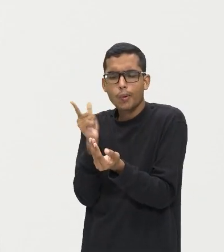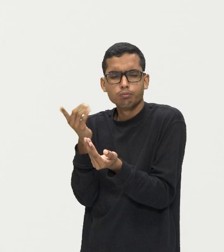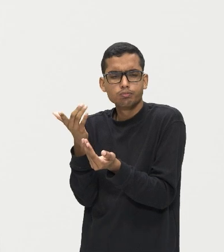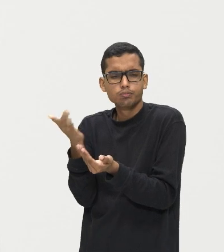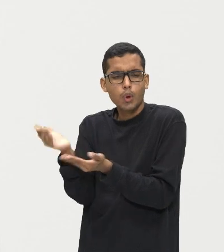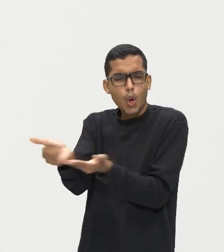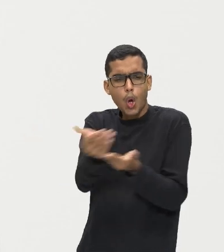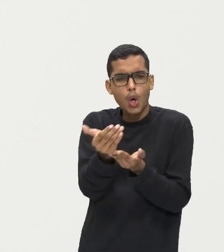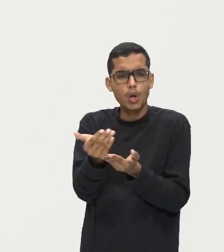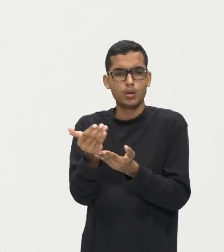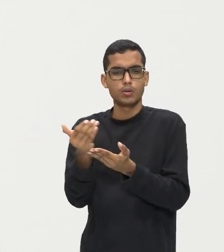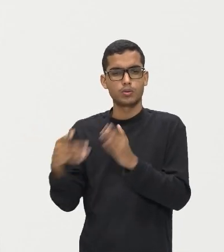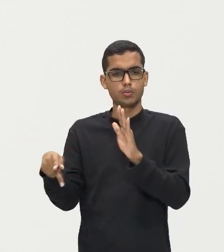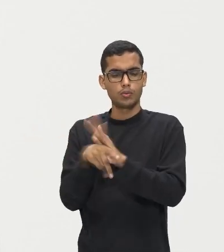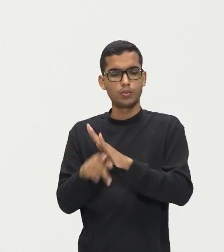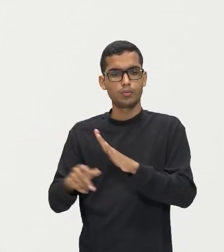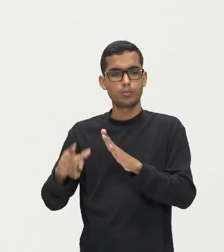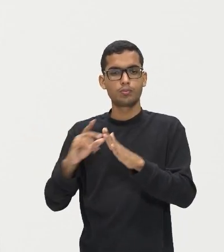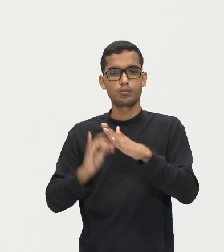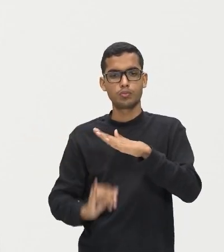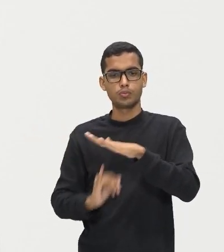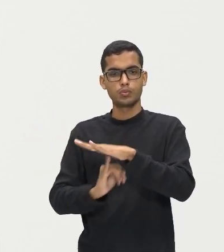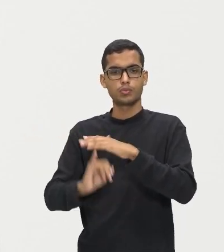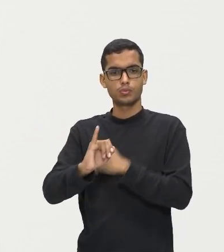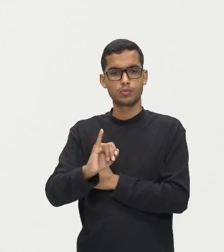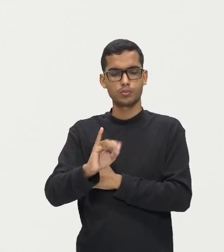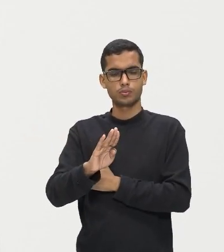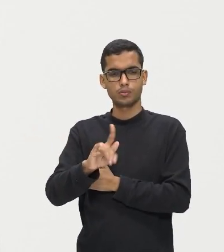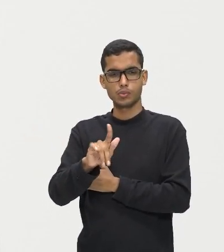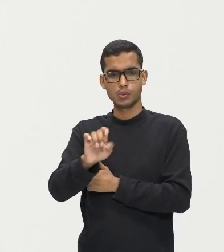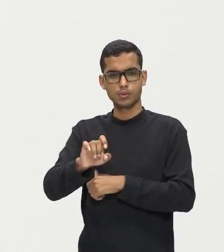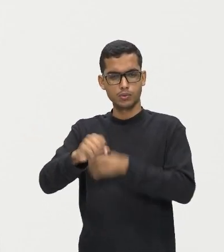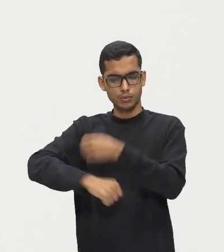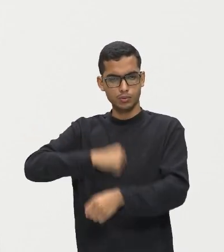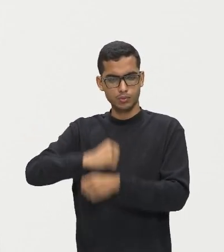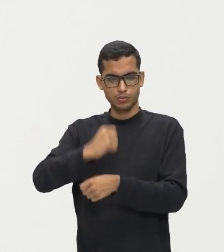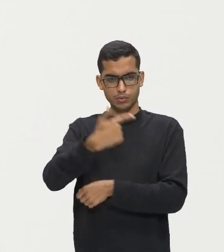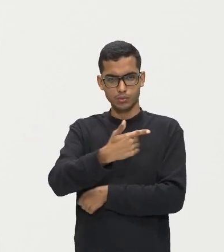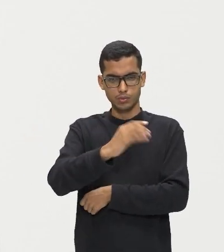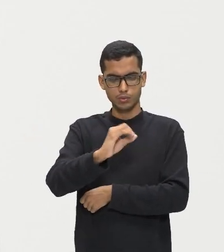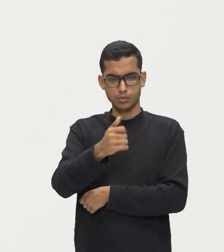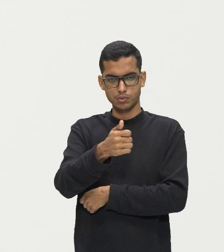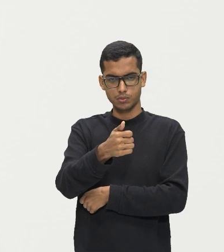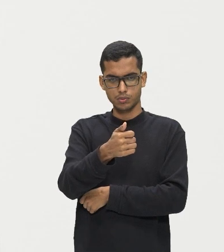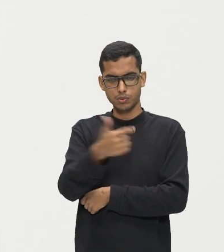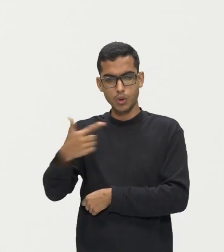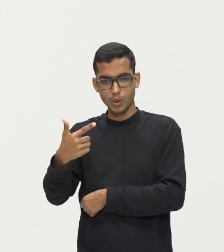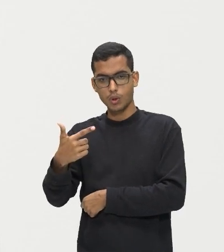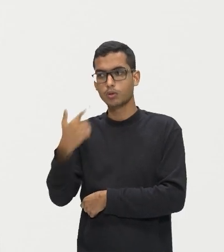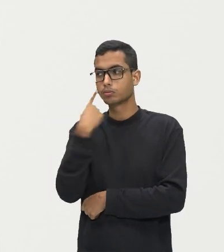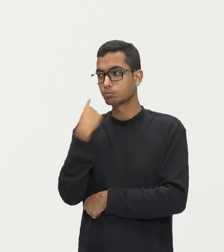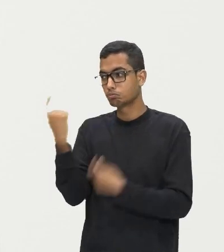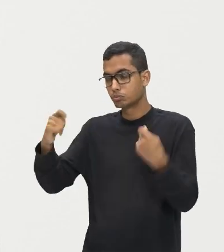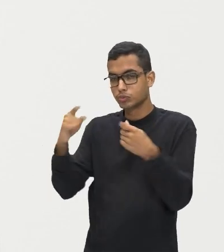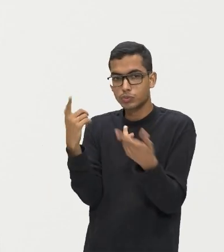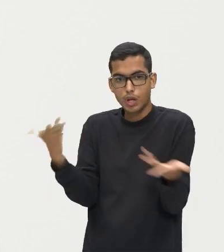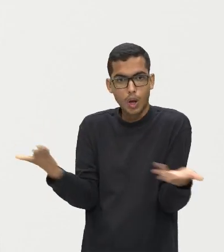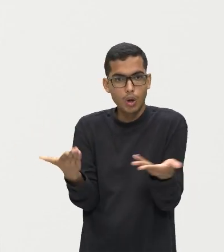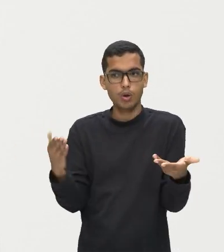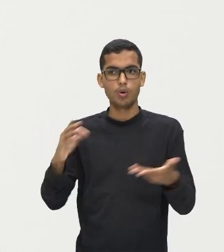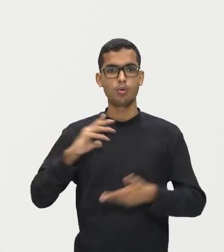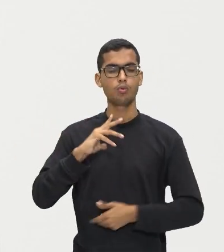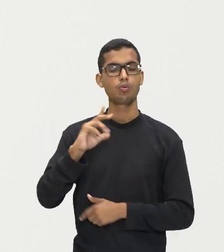de 2012. Talvez, se você procurar um mapa mais recente, alguma informação seja